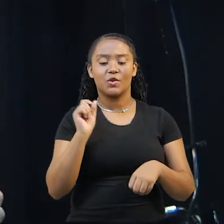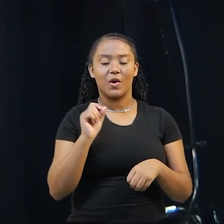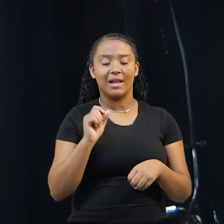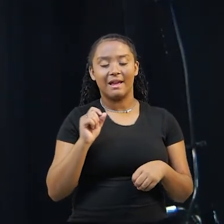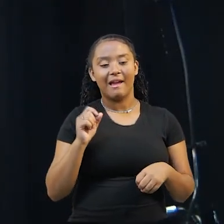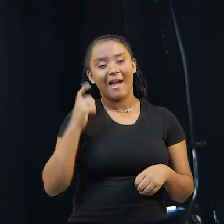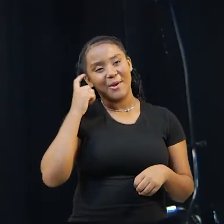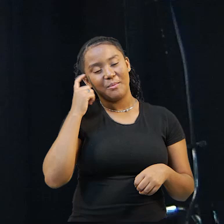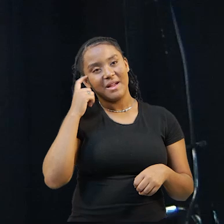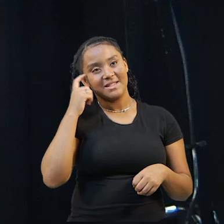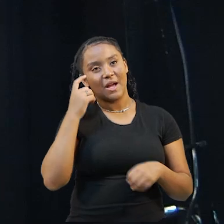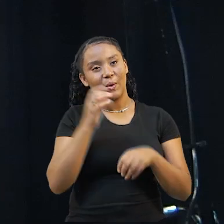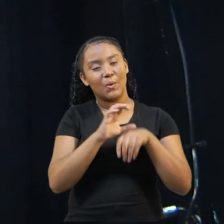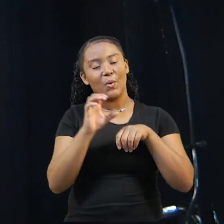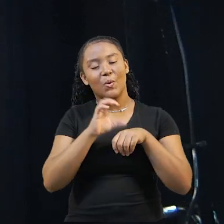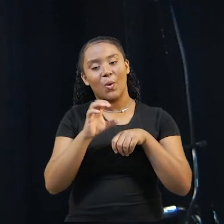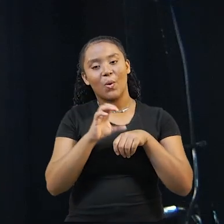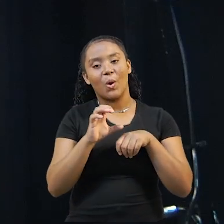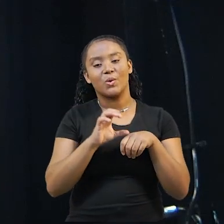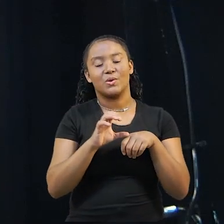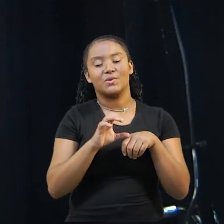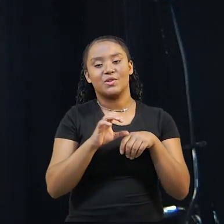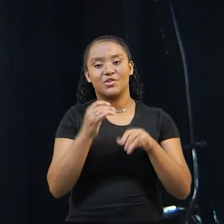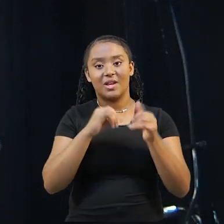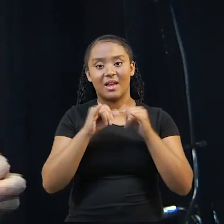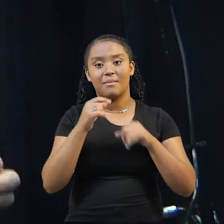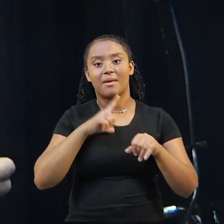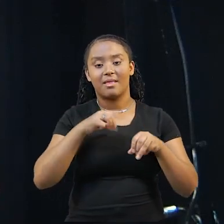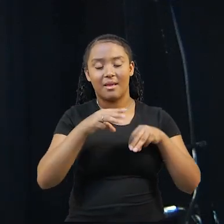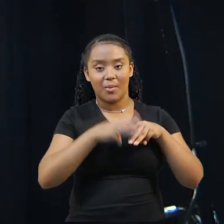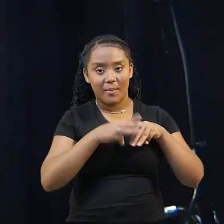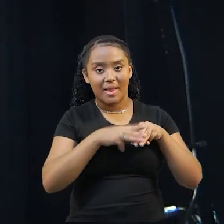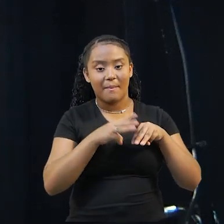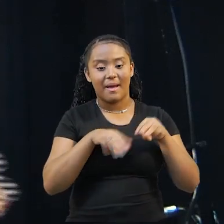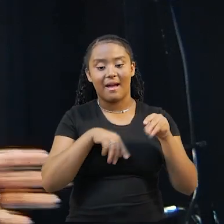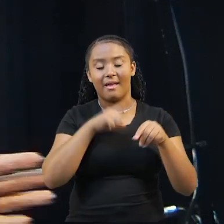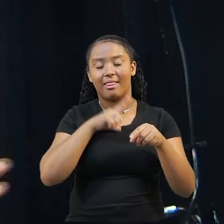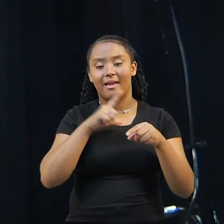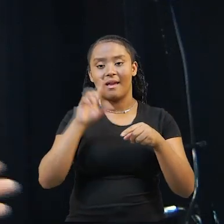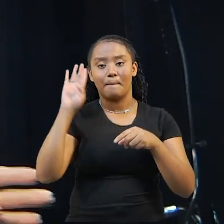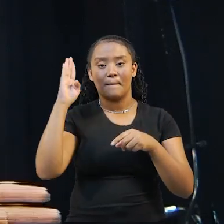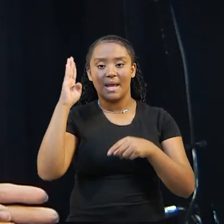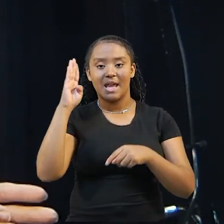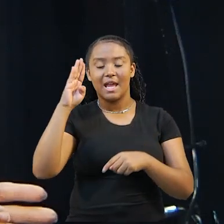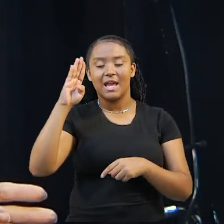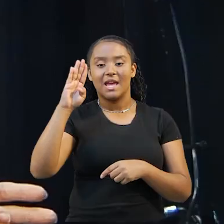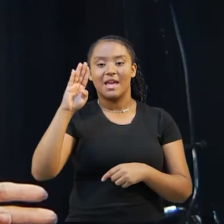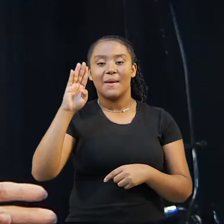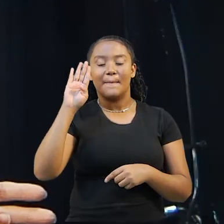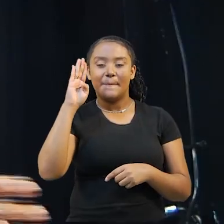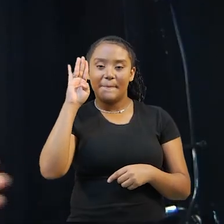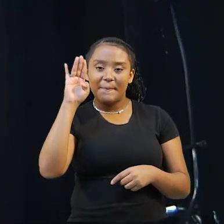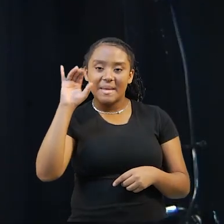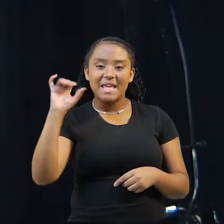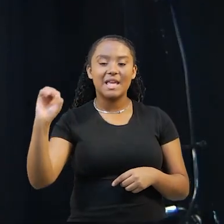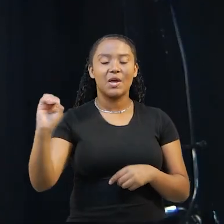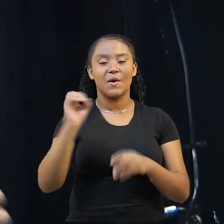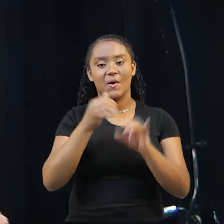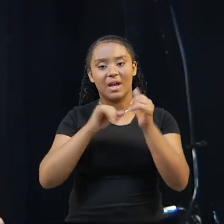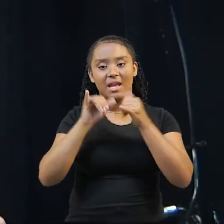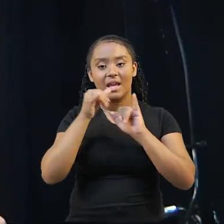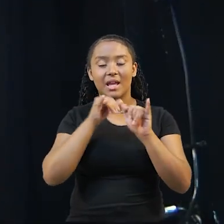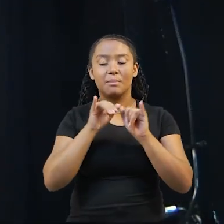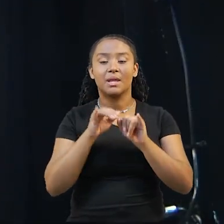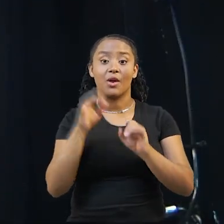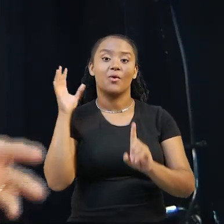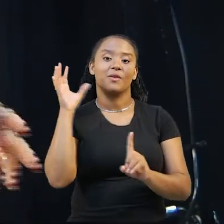de exatas também, e tem essa parte da bioquímica, e então isso me direcionou um pouco para a nutrição. Mas não foi